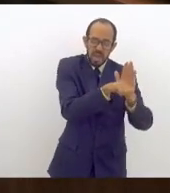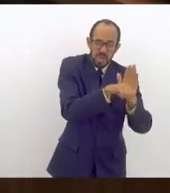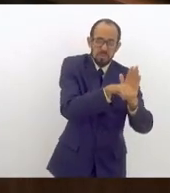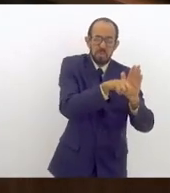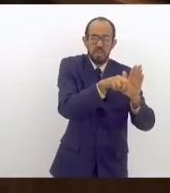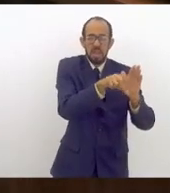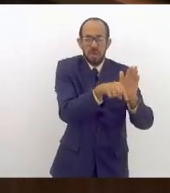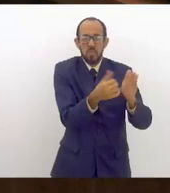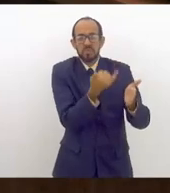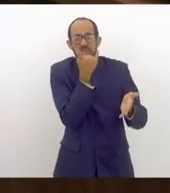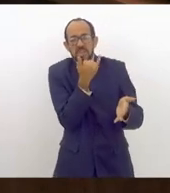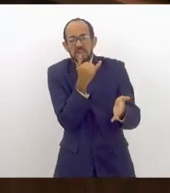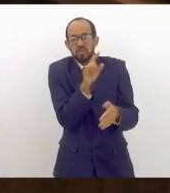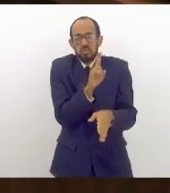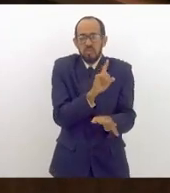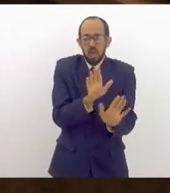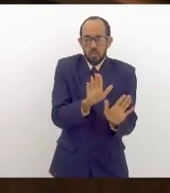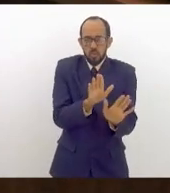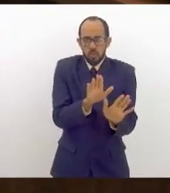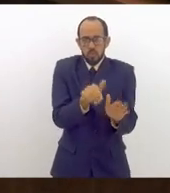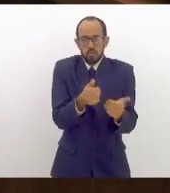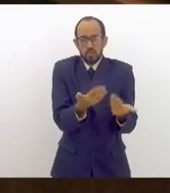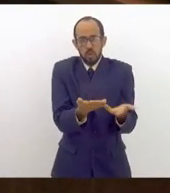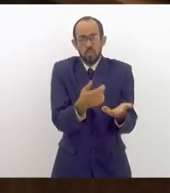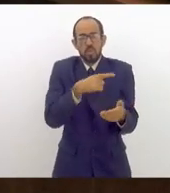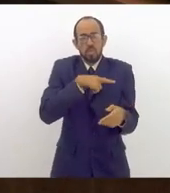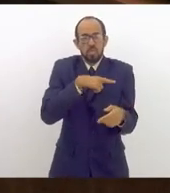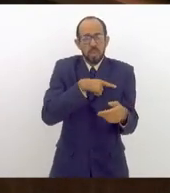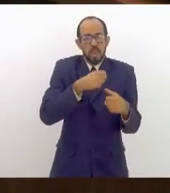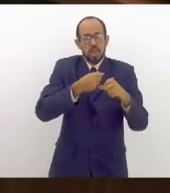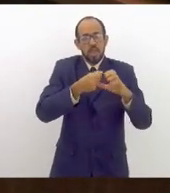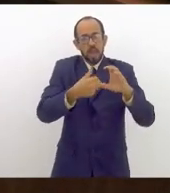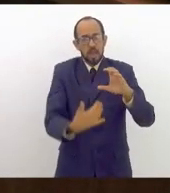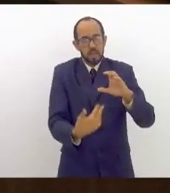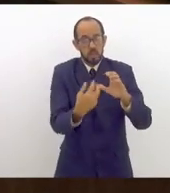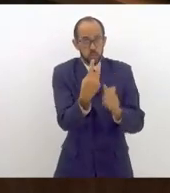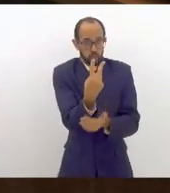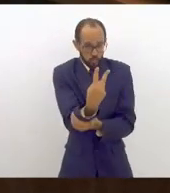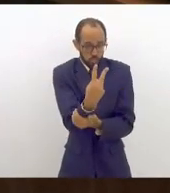acidente. Existem dois detalhes no direito penal, e os